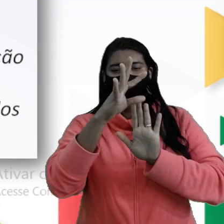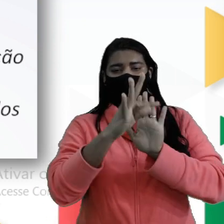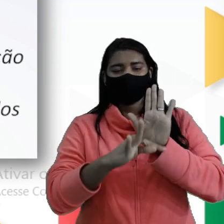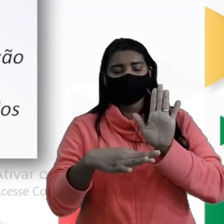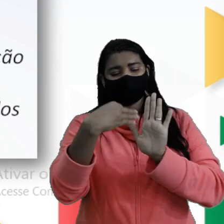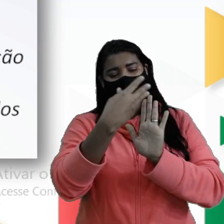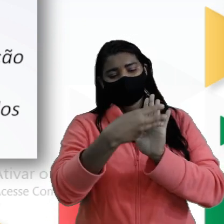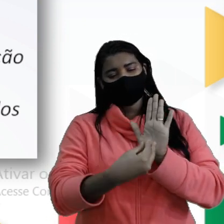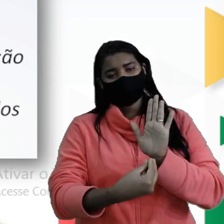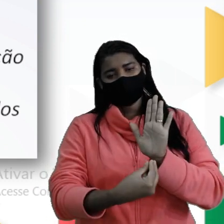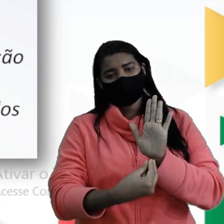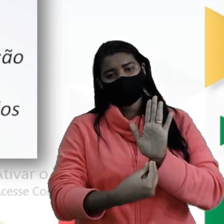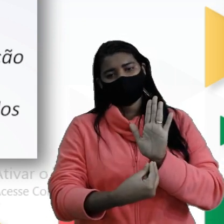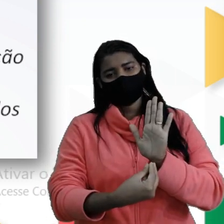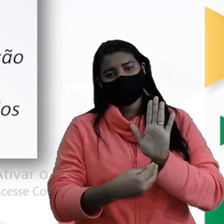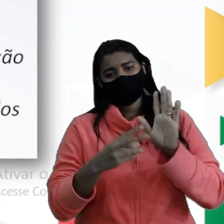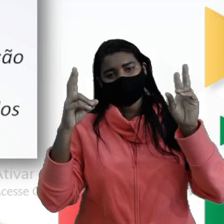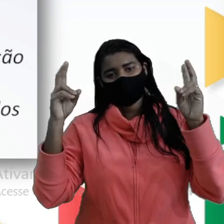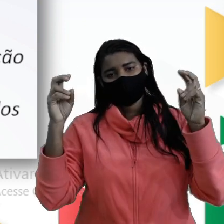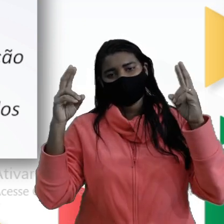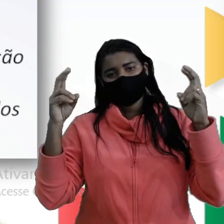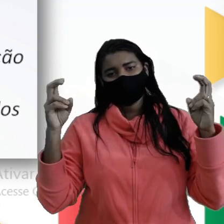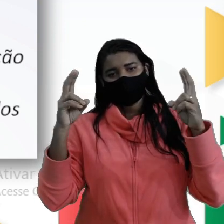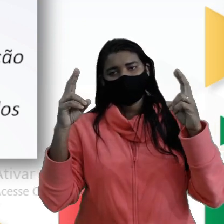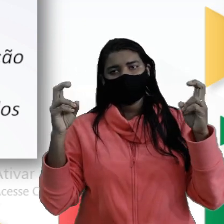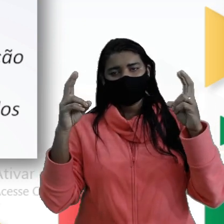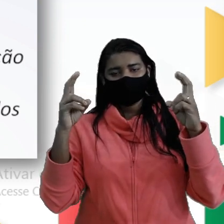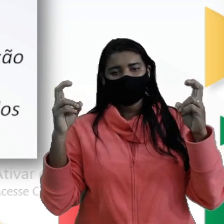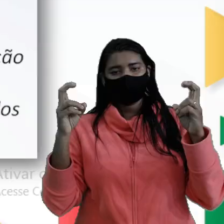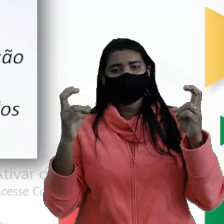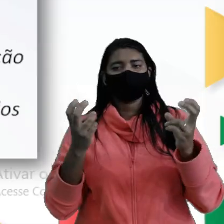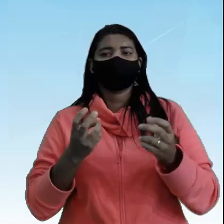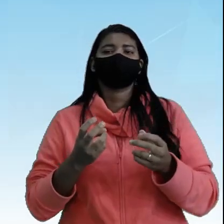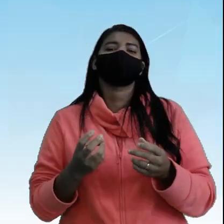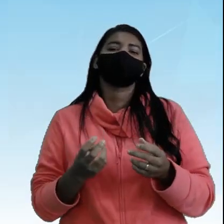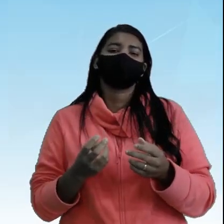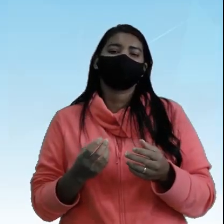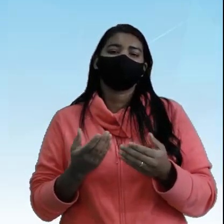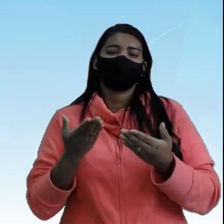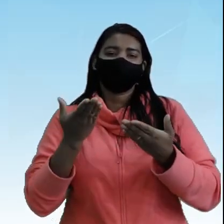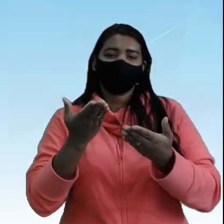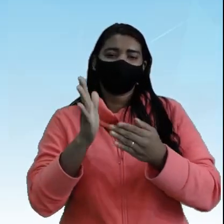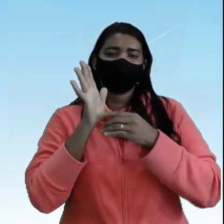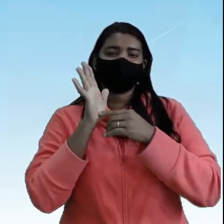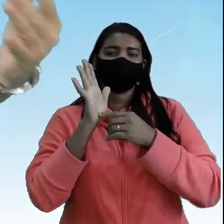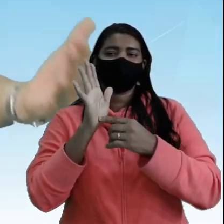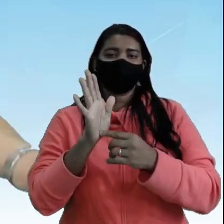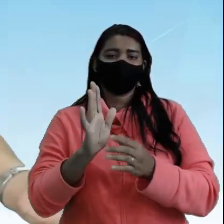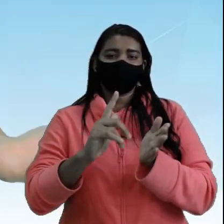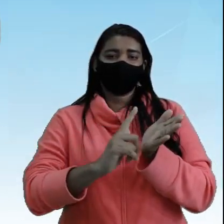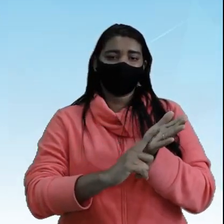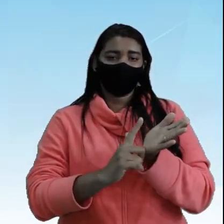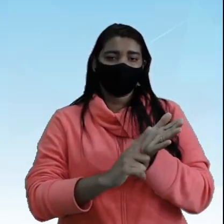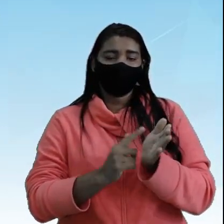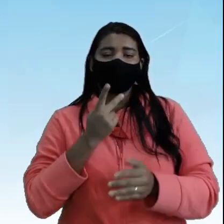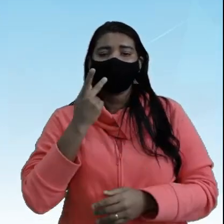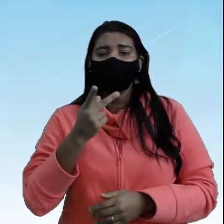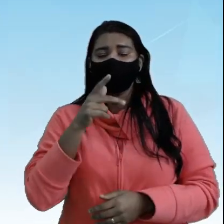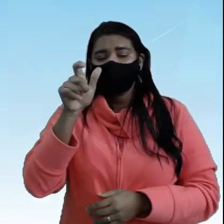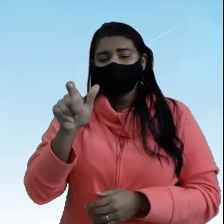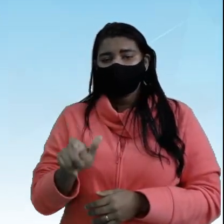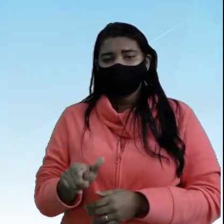de alguém. Então, aspas. O uso das aspas é para enfatizar ou marcar a fala de